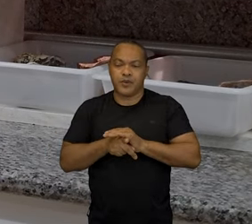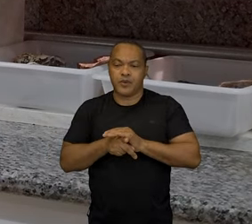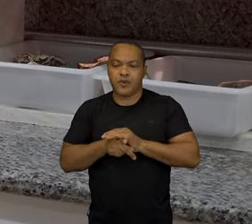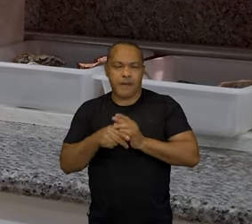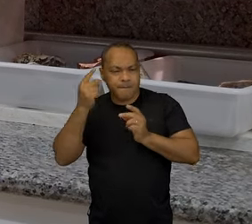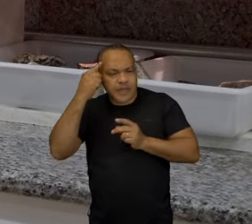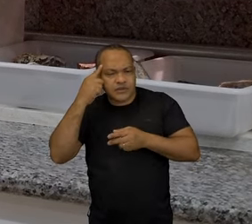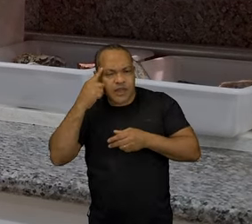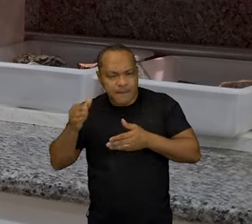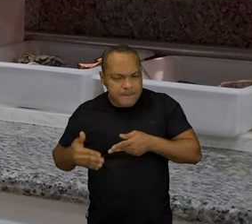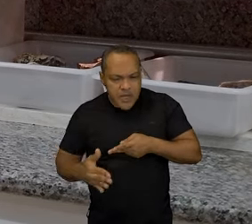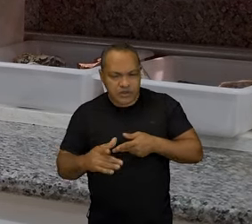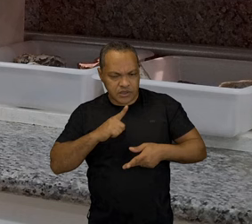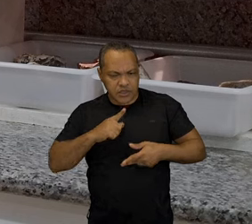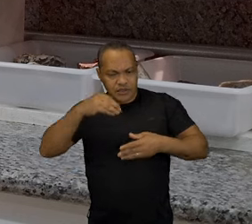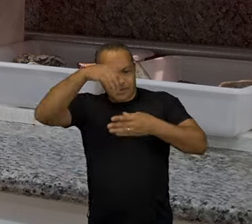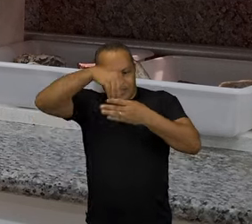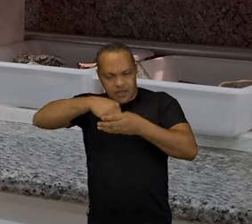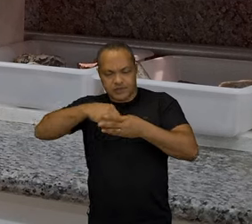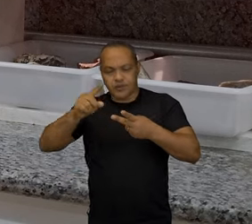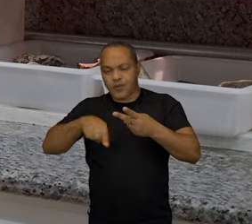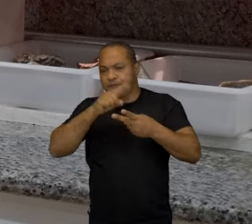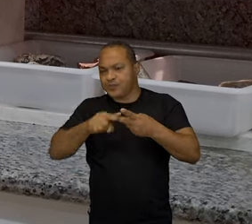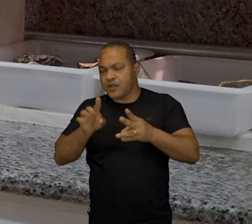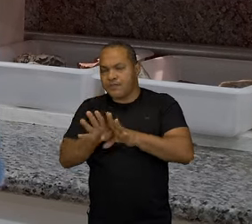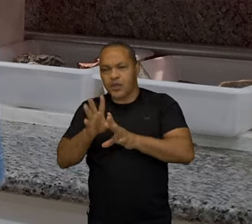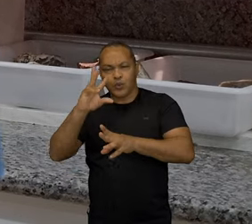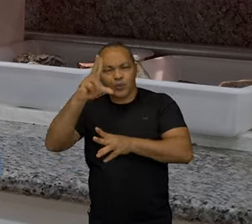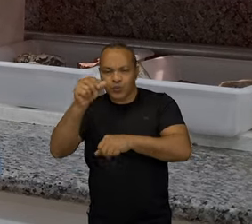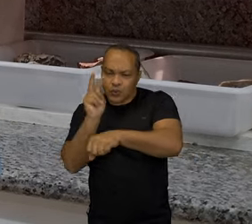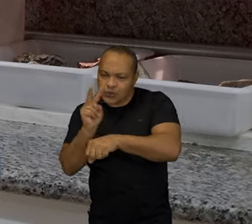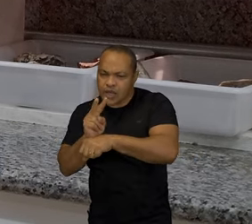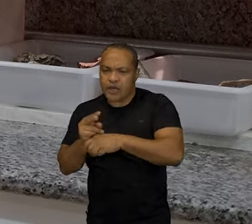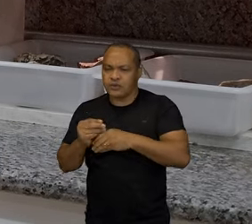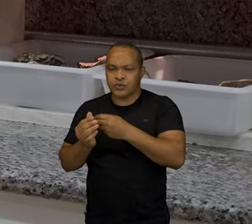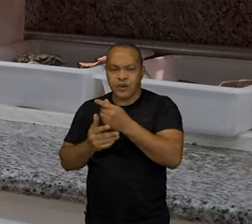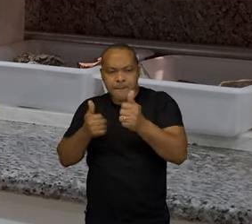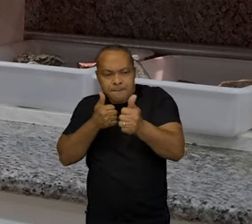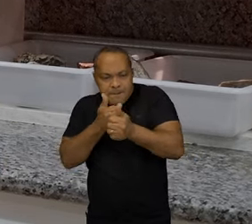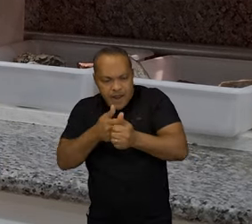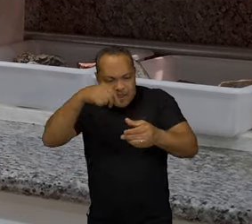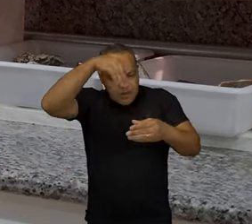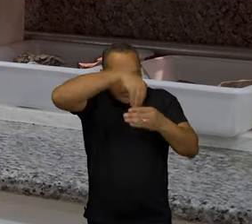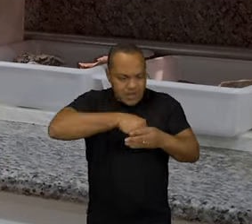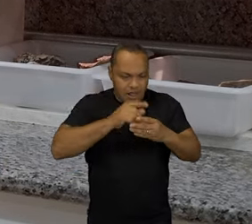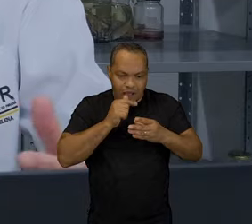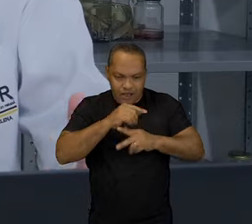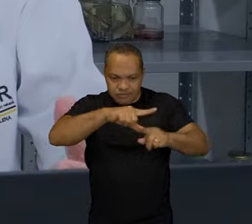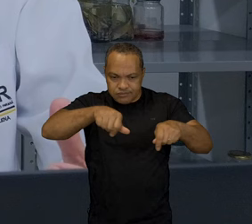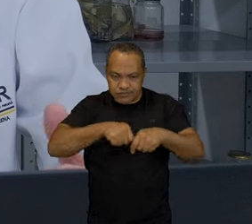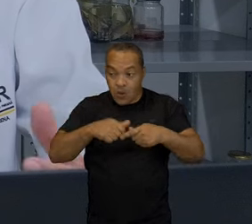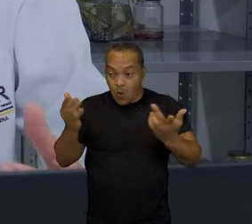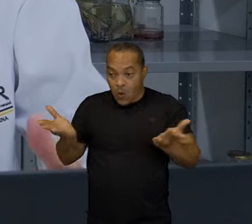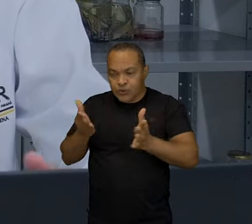nos peixes que estão presentes nesses rios, quando a gente pensa em toda a biota e todos os ecossistemas presentes dentro dessa bacia hidrográfica.